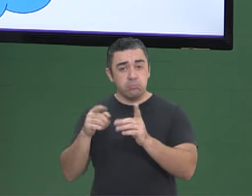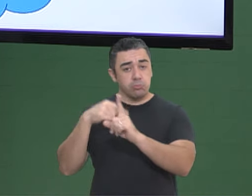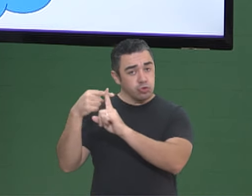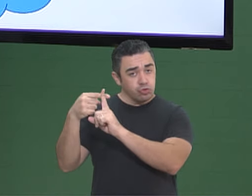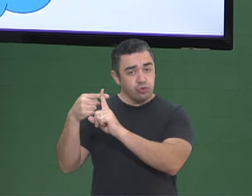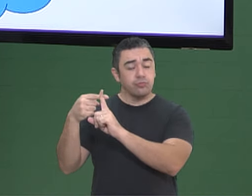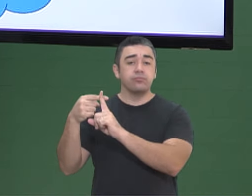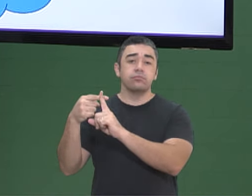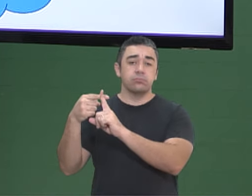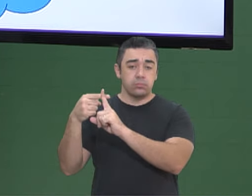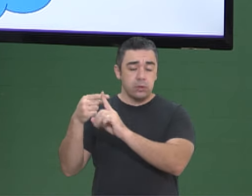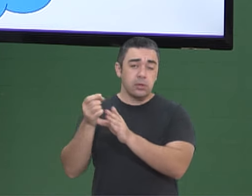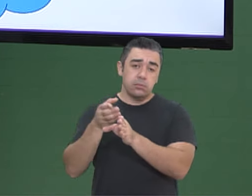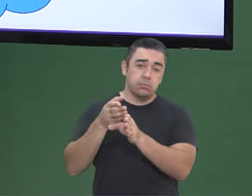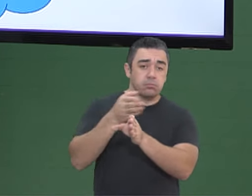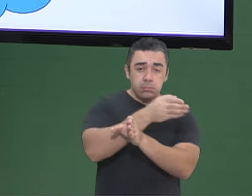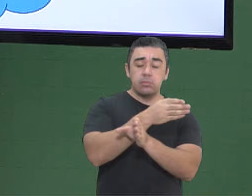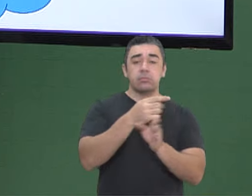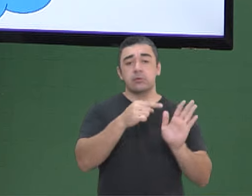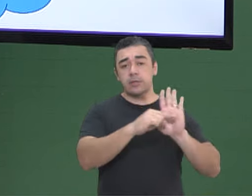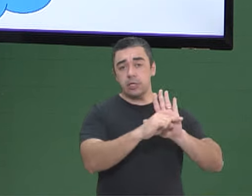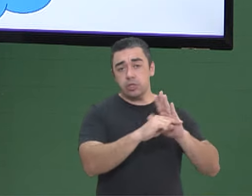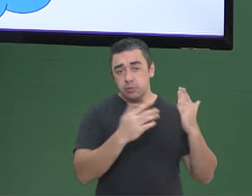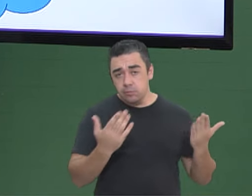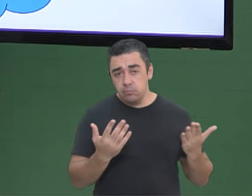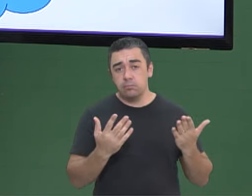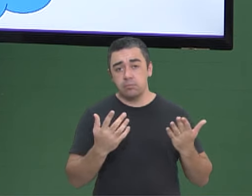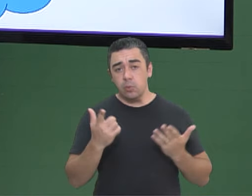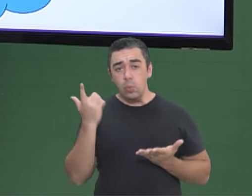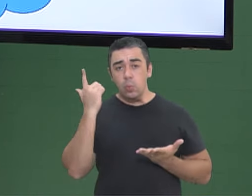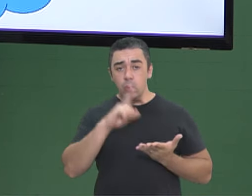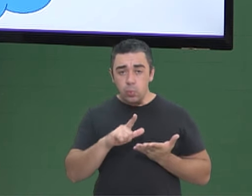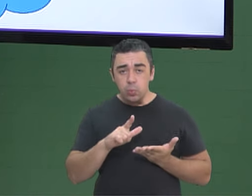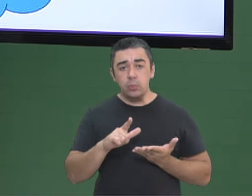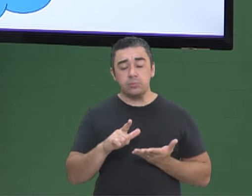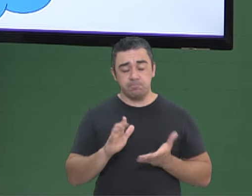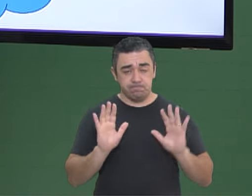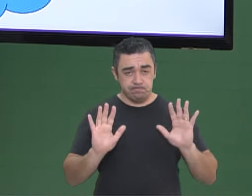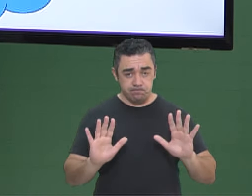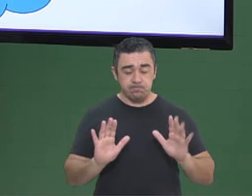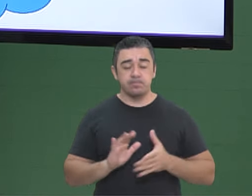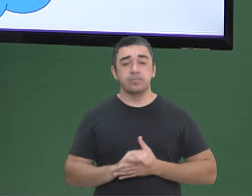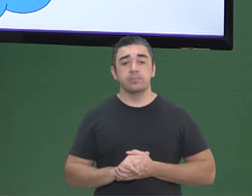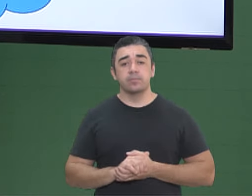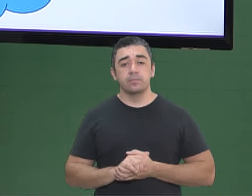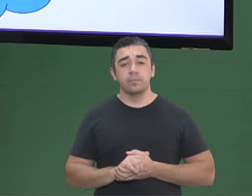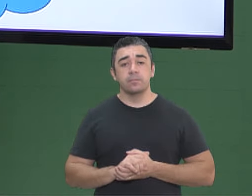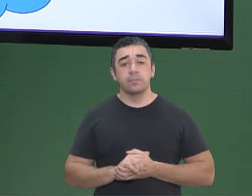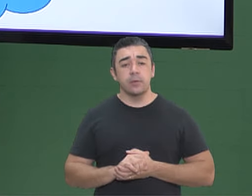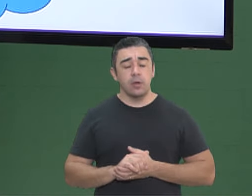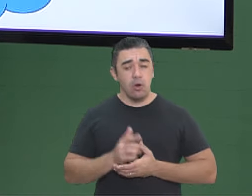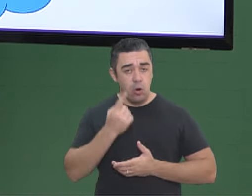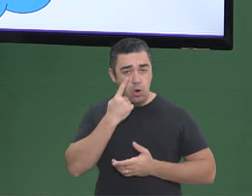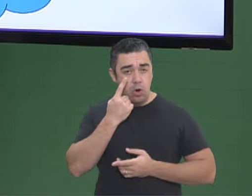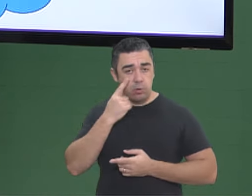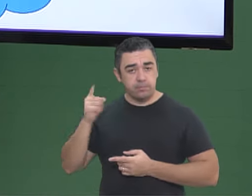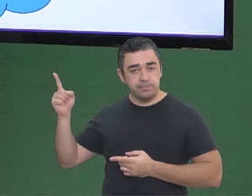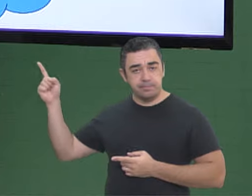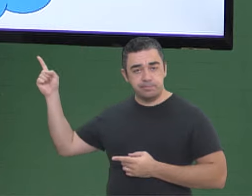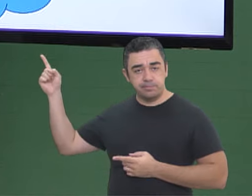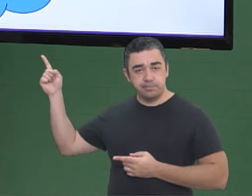Tudo bem? Que é o maior módulo, né? Vamos seguir? Vamos seguir. Levando